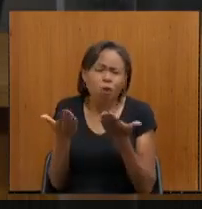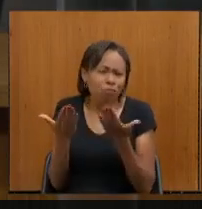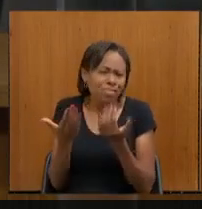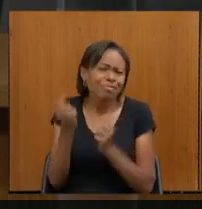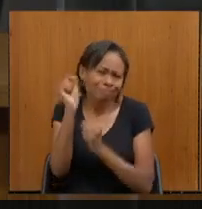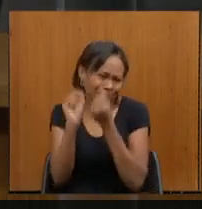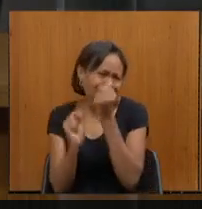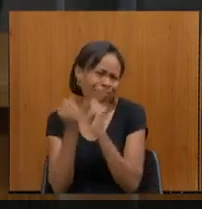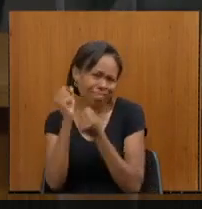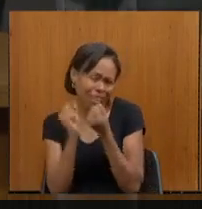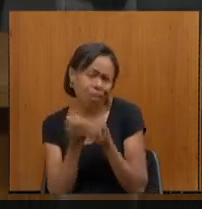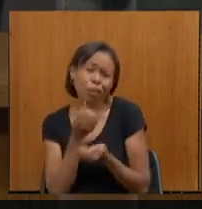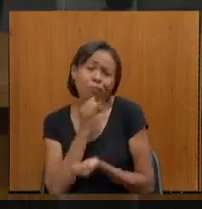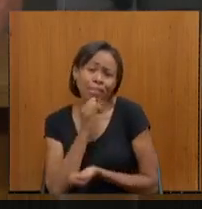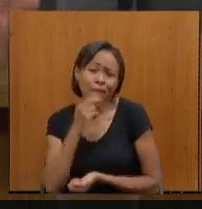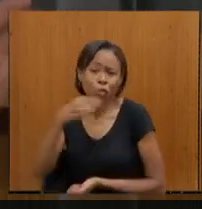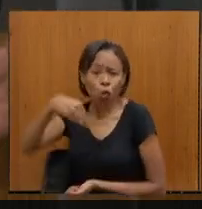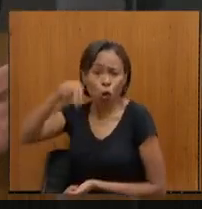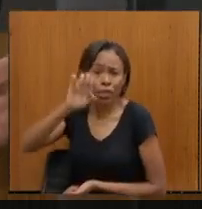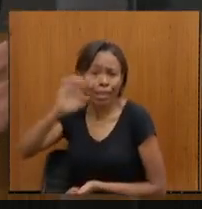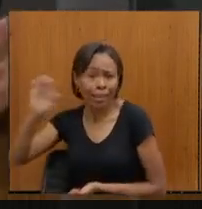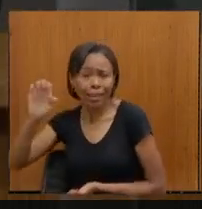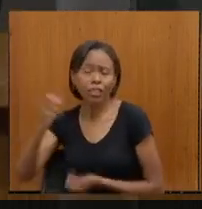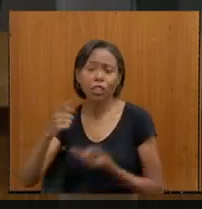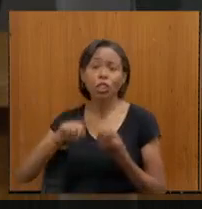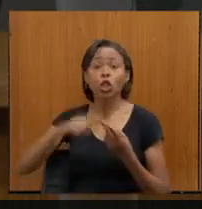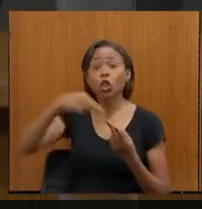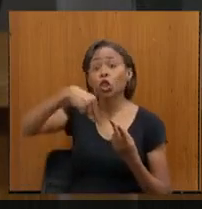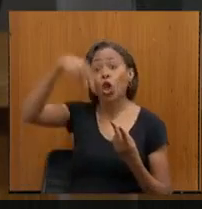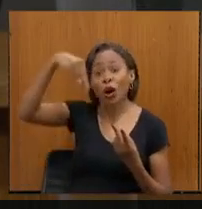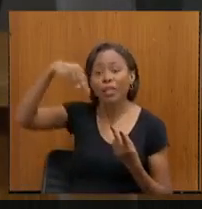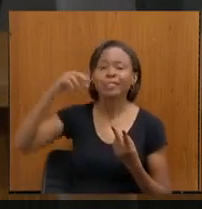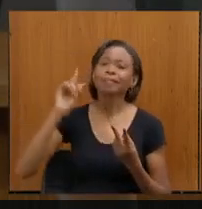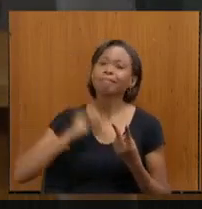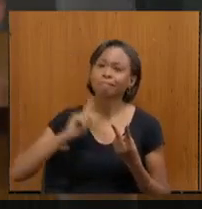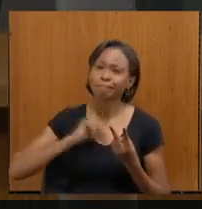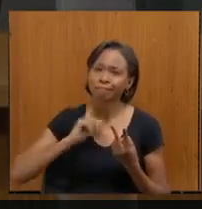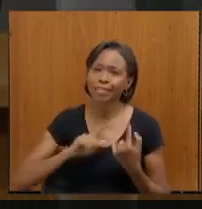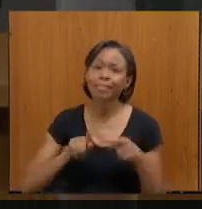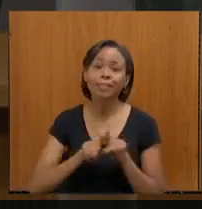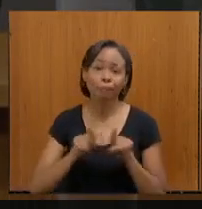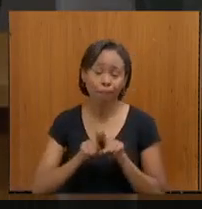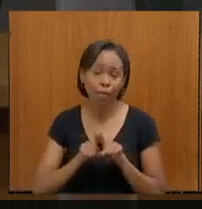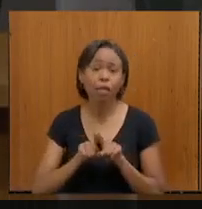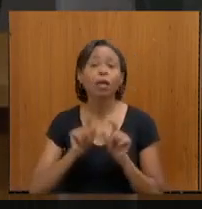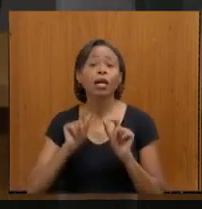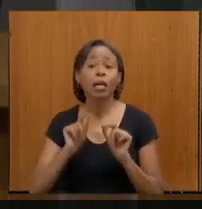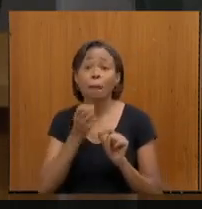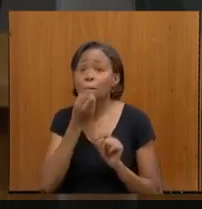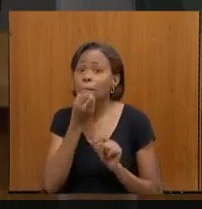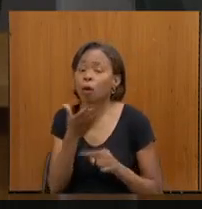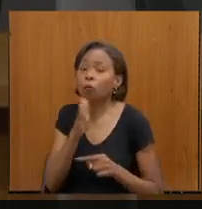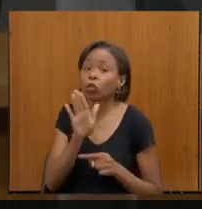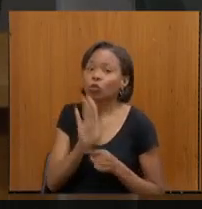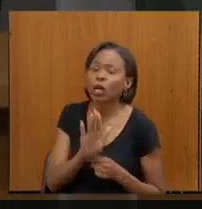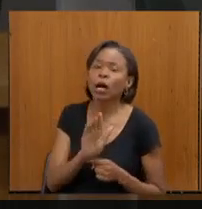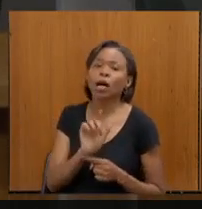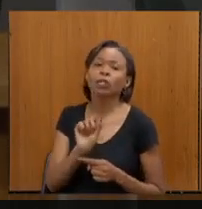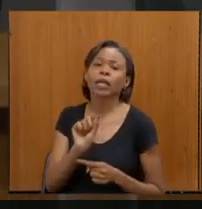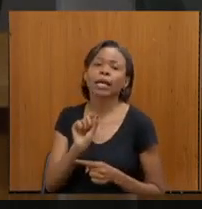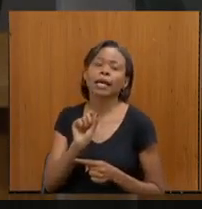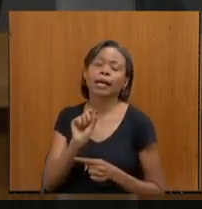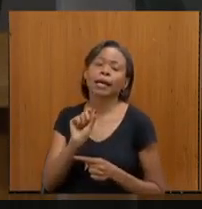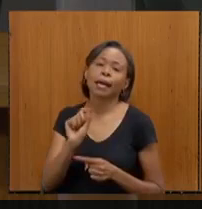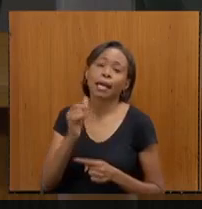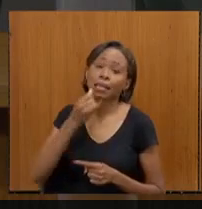industrial como o Nordeste como norte de Minas onde realmente essa energia pode ser gerado e pode